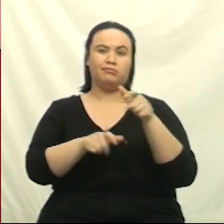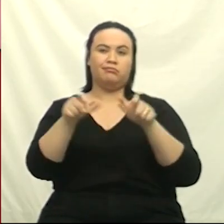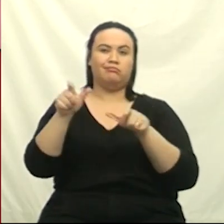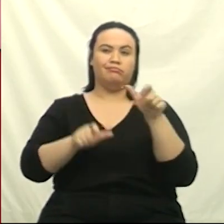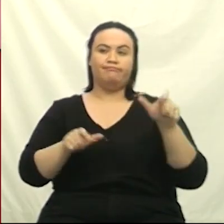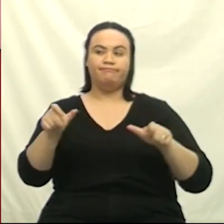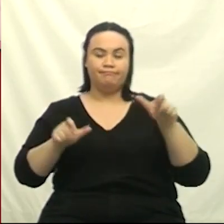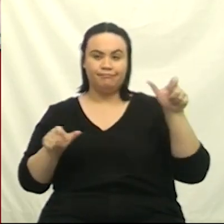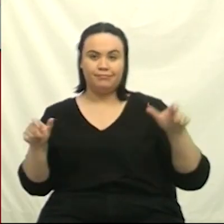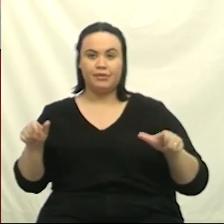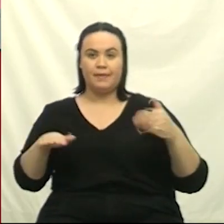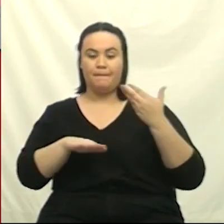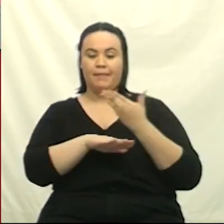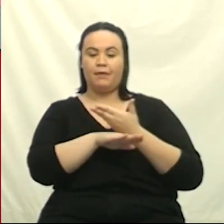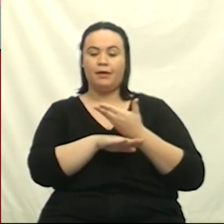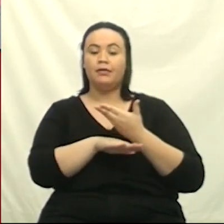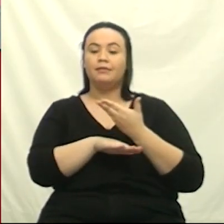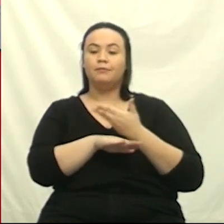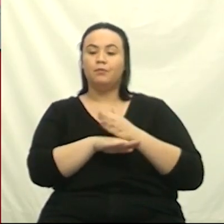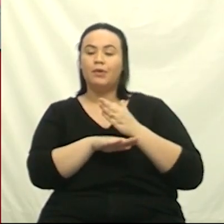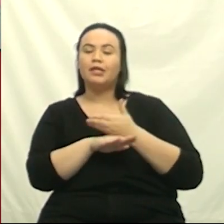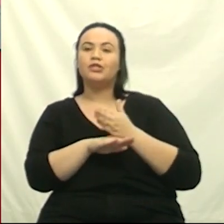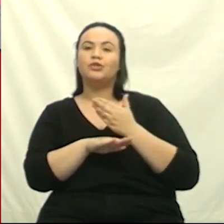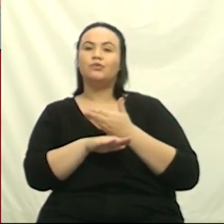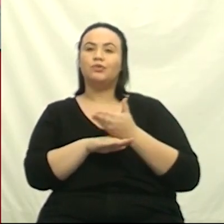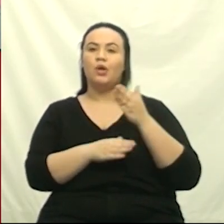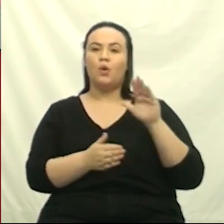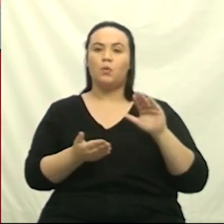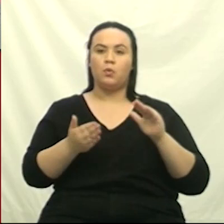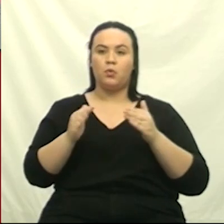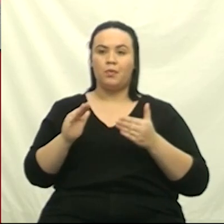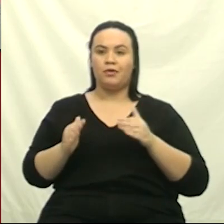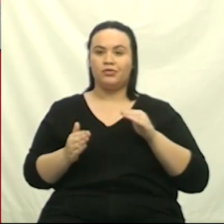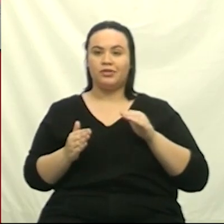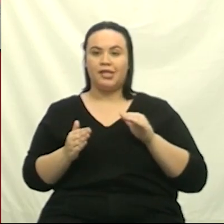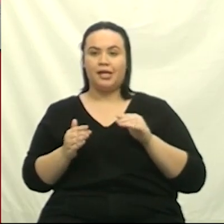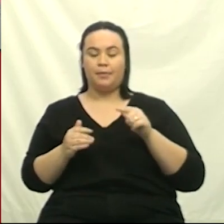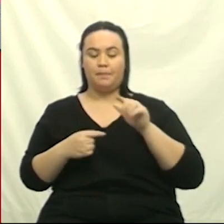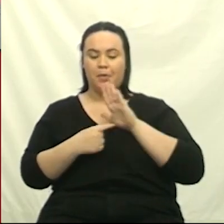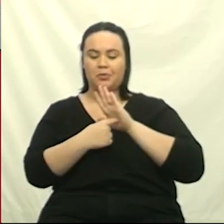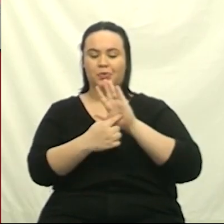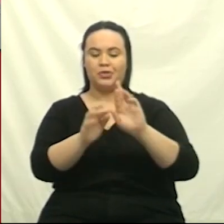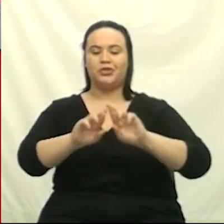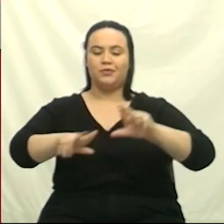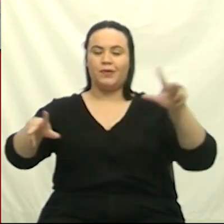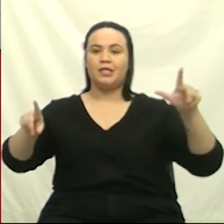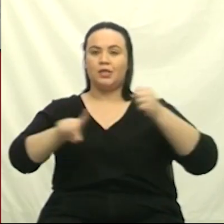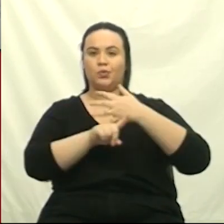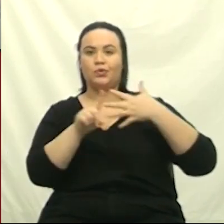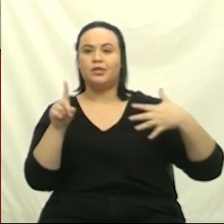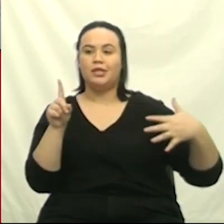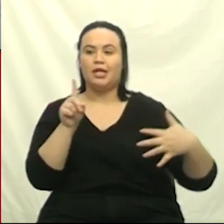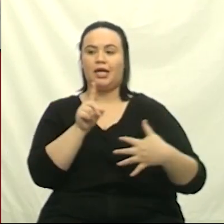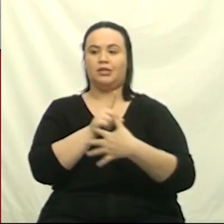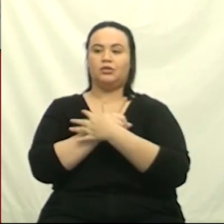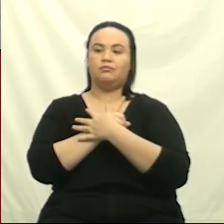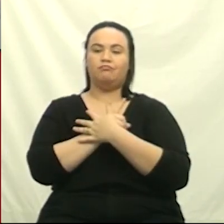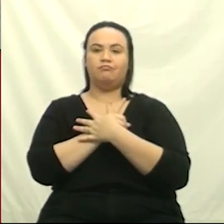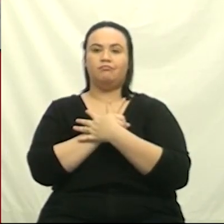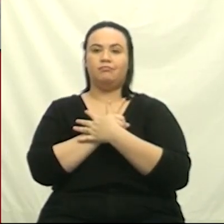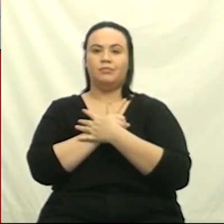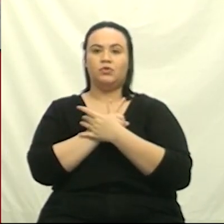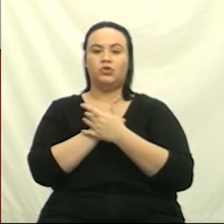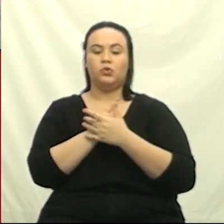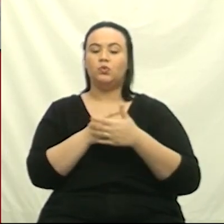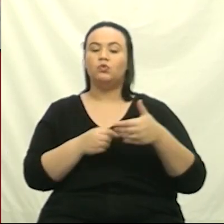que praticam robótica e que fazem a diferença nesse meio no meio da